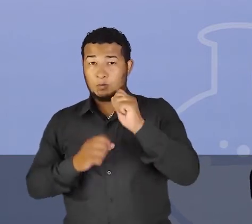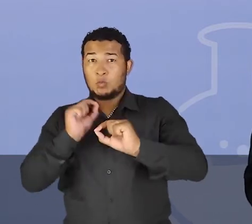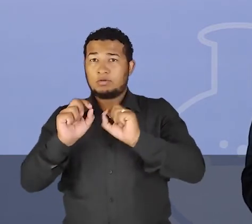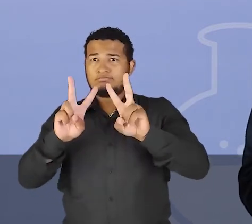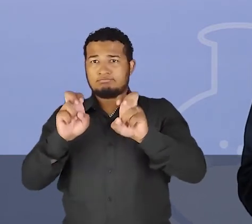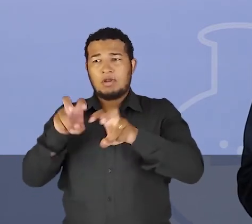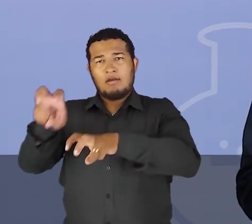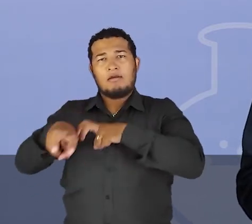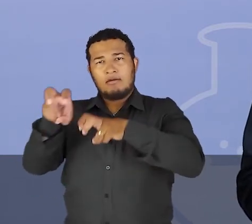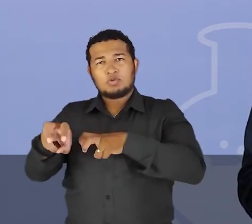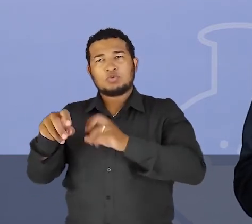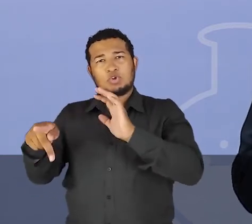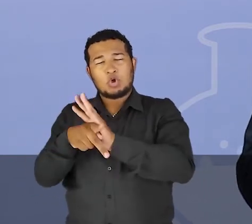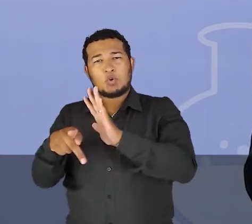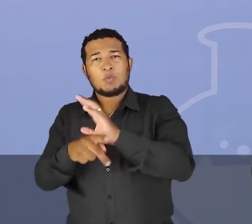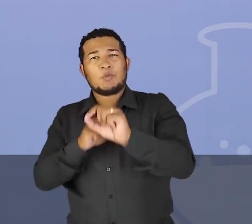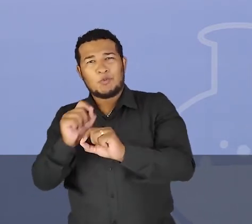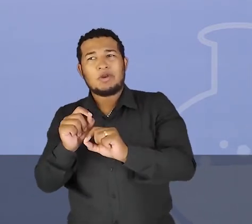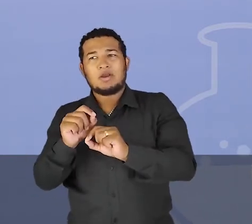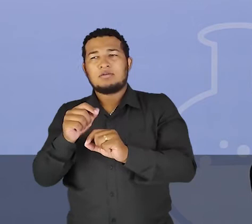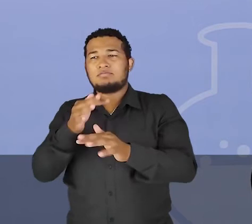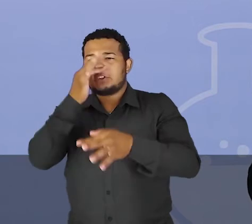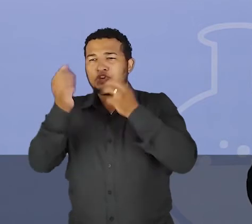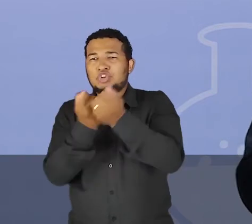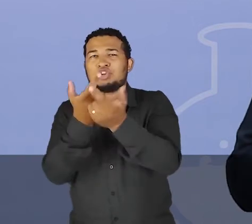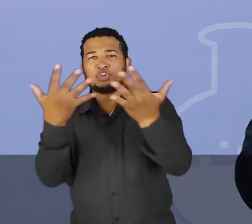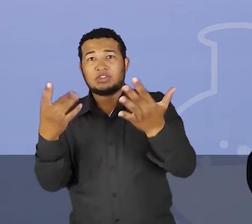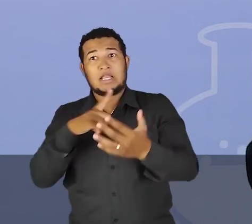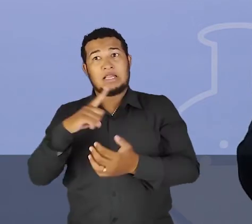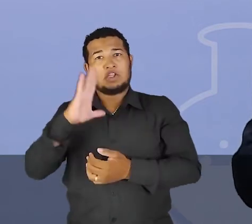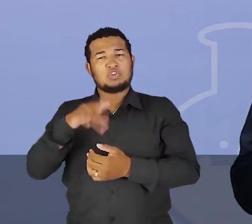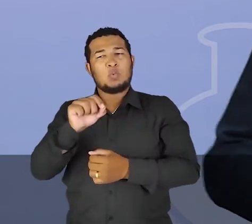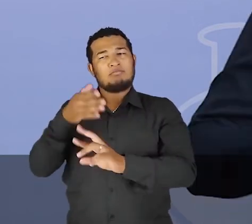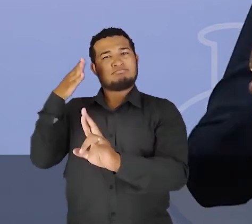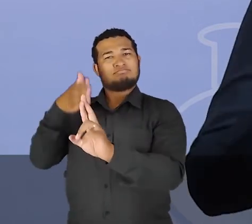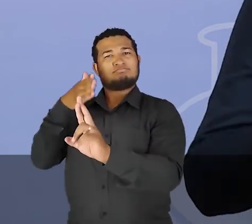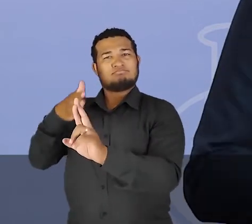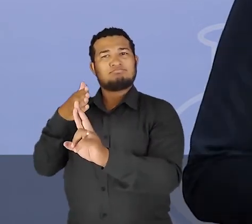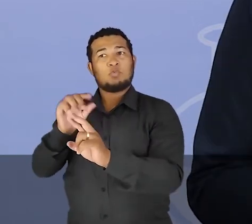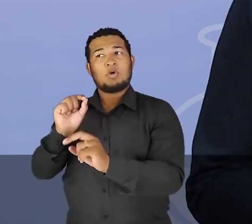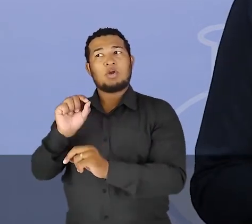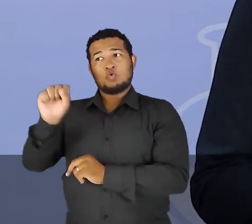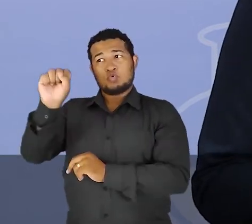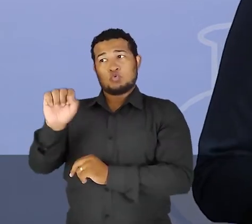em agricultura de jardinagem, a gente já logo coloca, né, uma referência com o Sudeste Asiático. Por